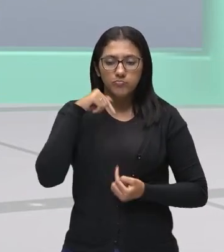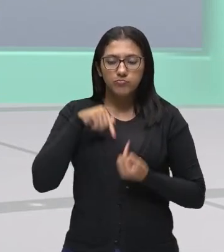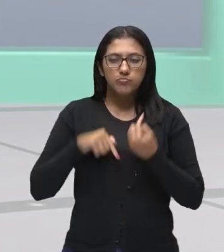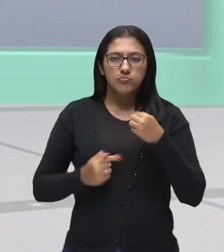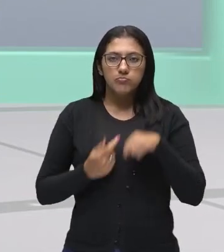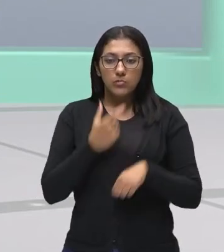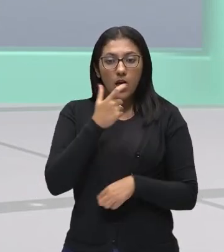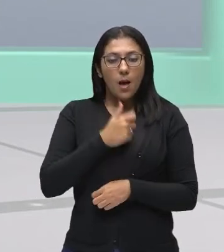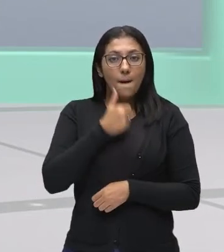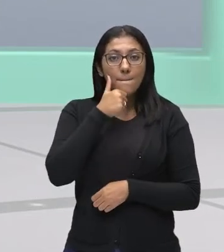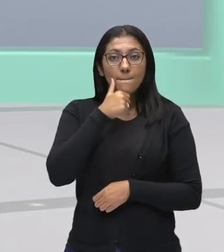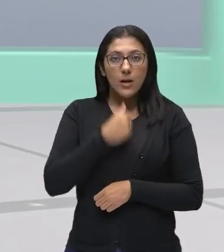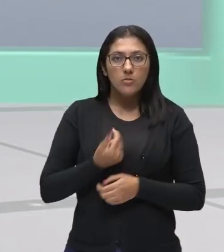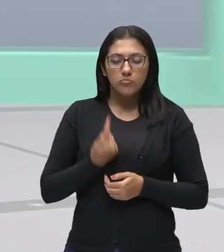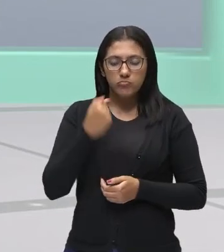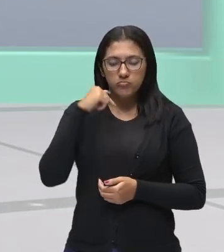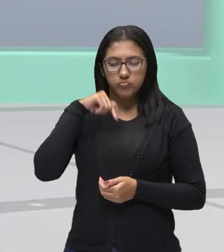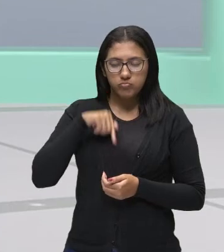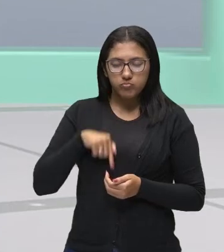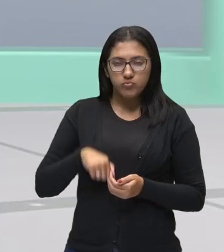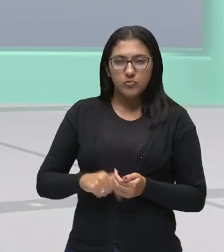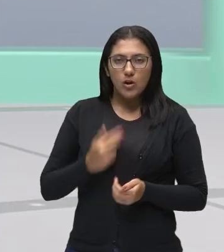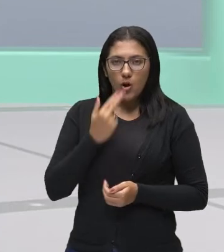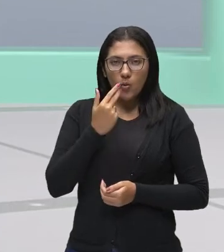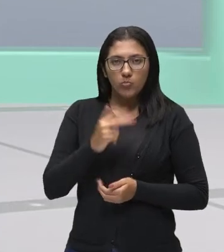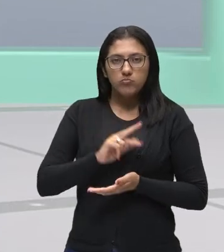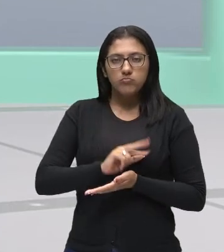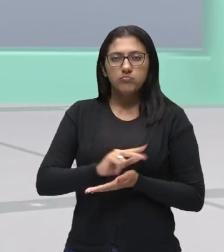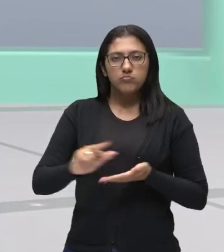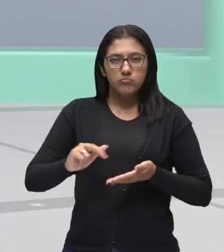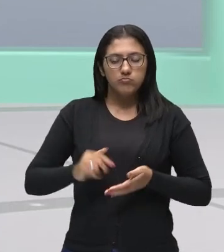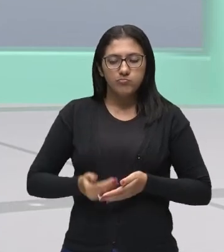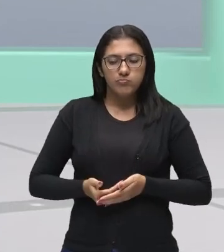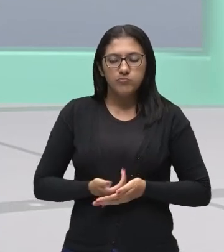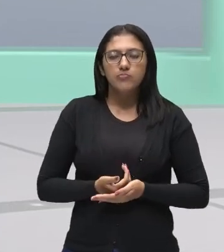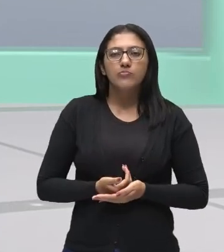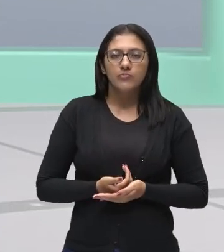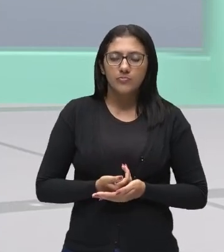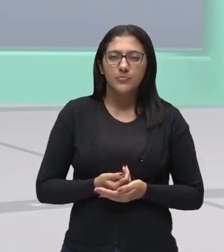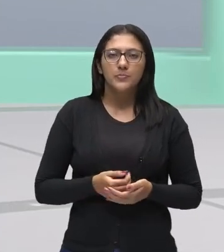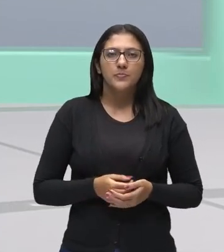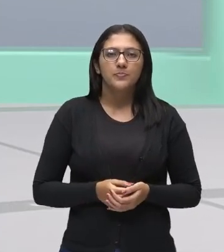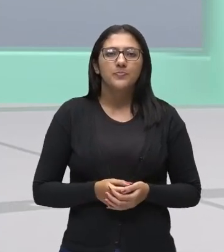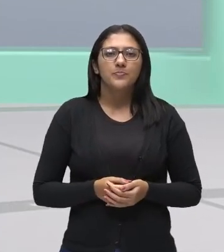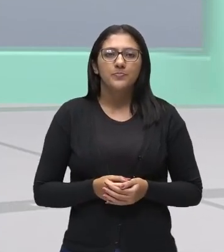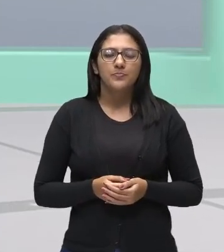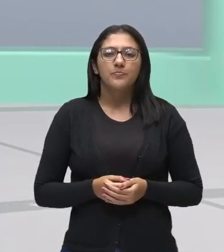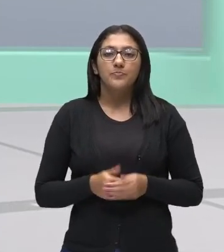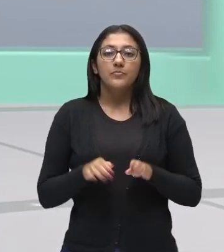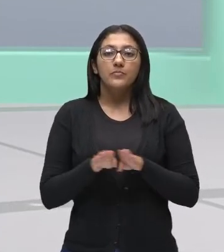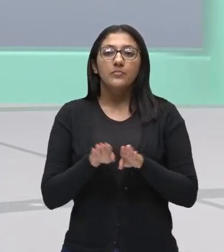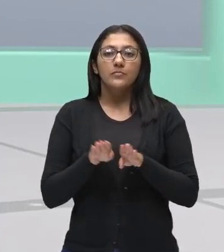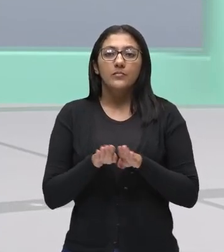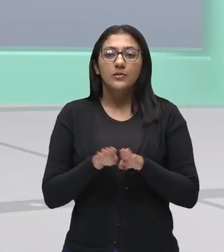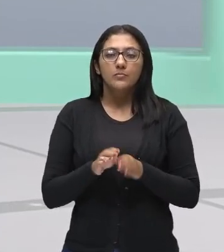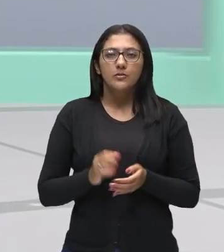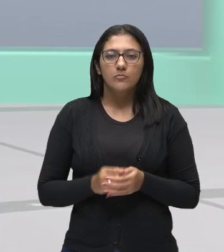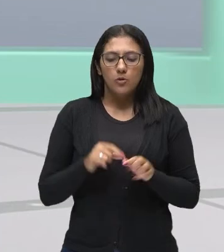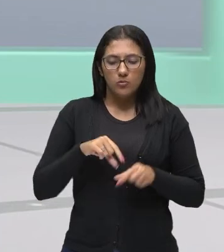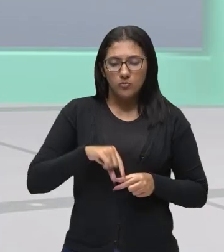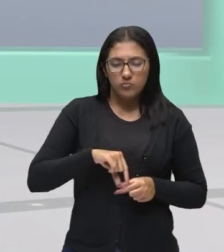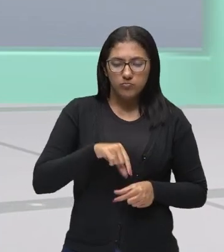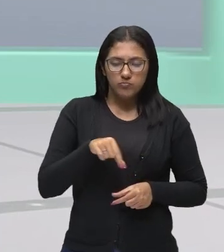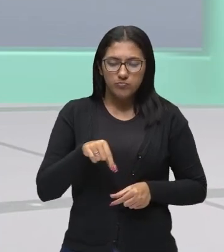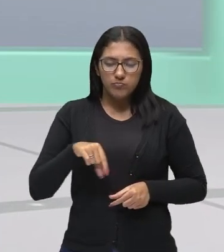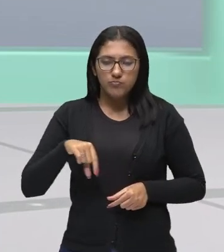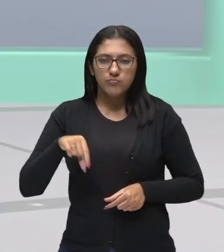seu filho, e também ali vai ter a troca de nutrientes, ok? E nós temos, por fim, o cordão umbilical. O